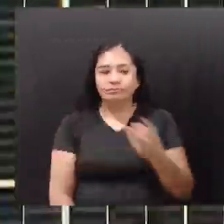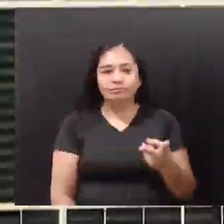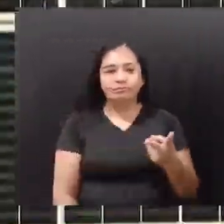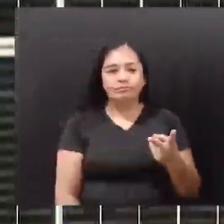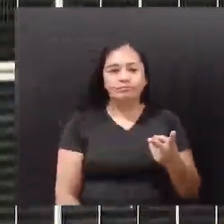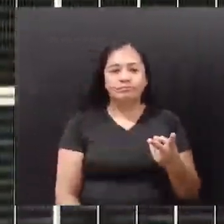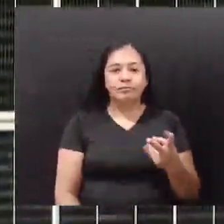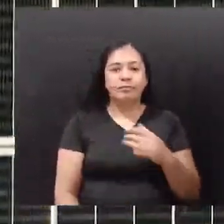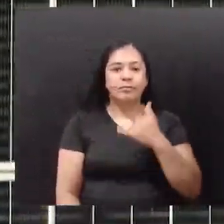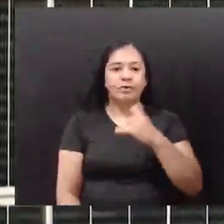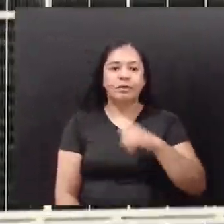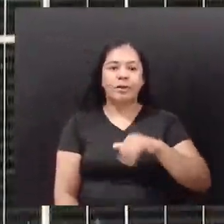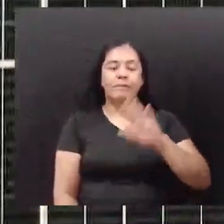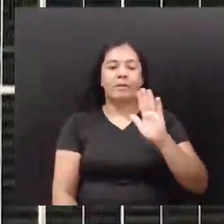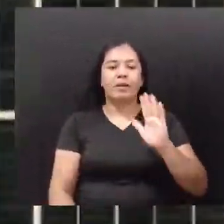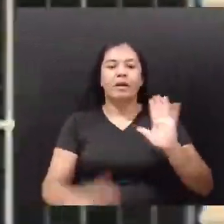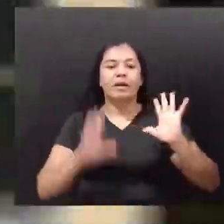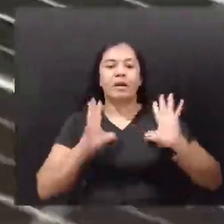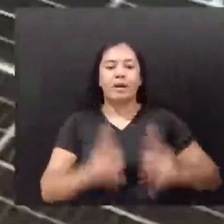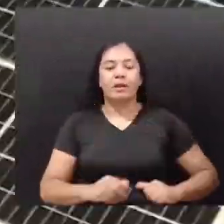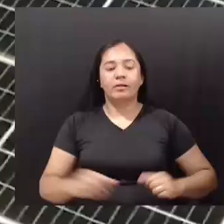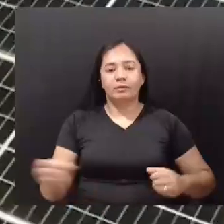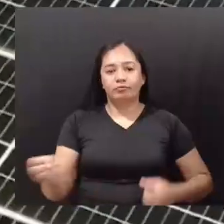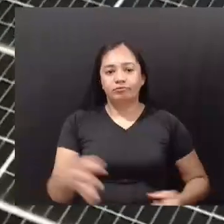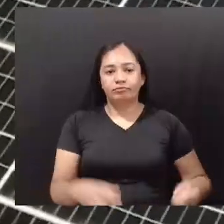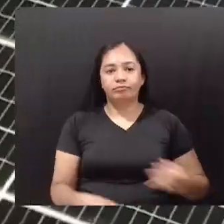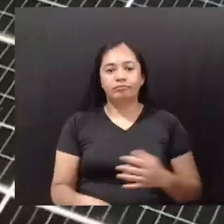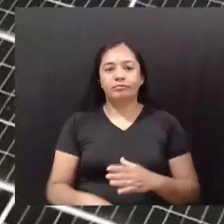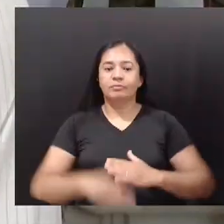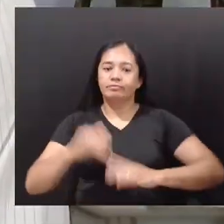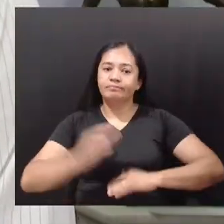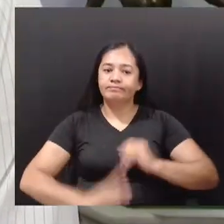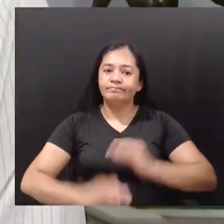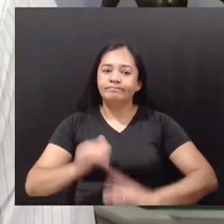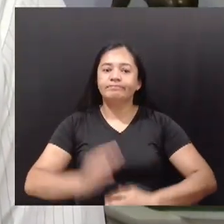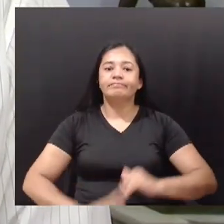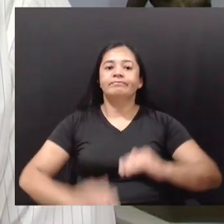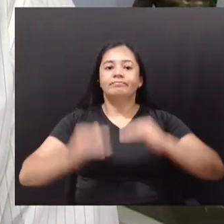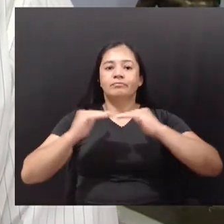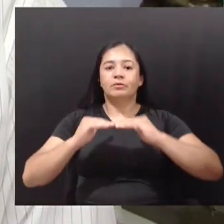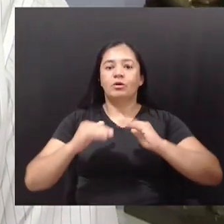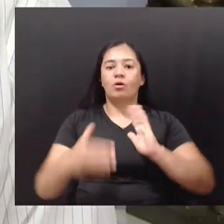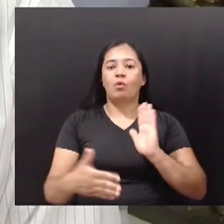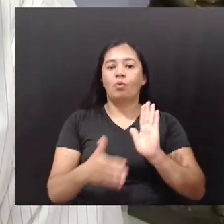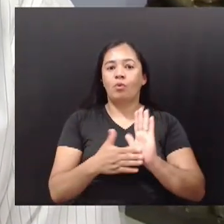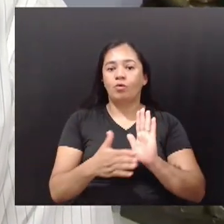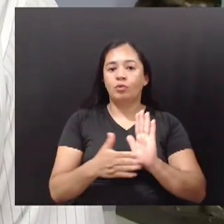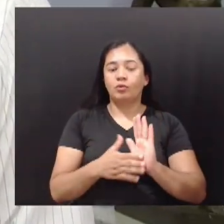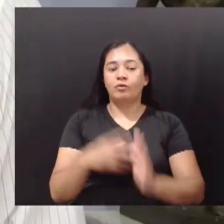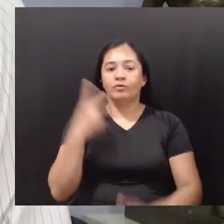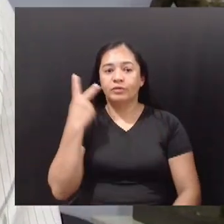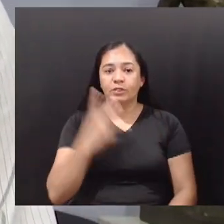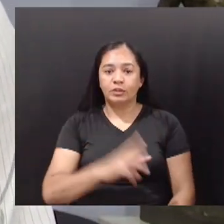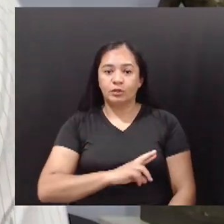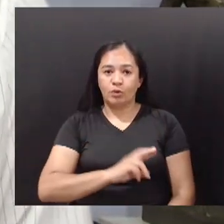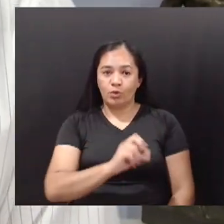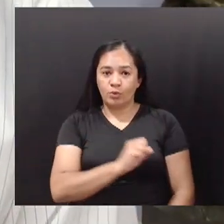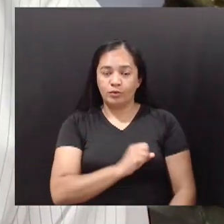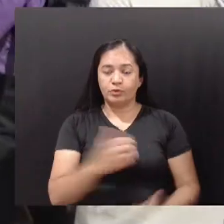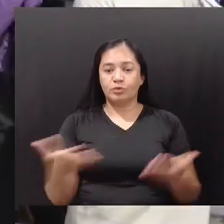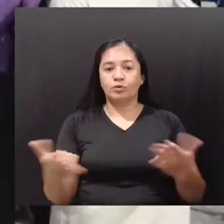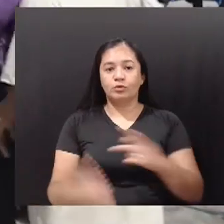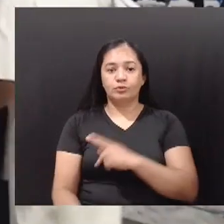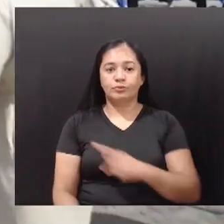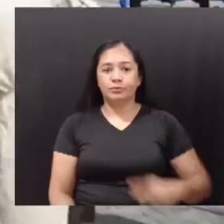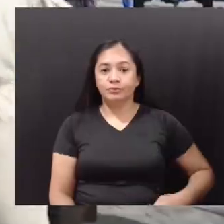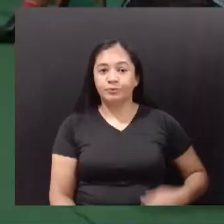mais limpa, renovável e resiliente. O autor da proposta, vereador Luiz Rossini, que é o presidente da Câmara, lembra que o